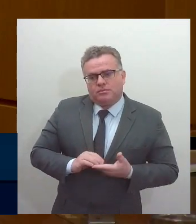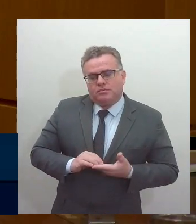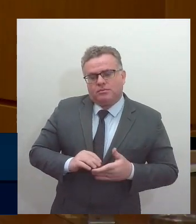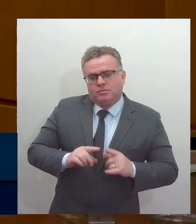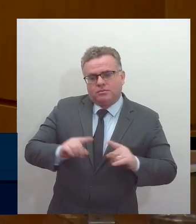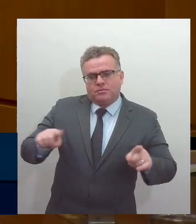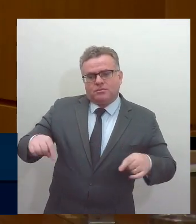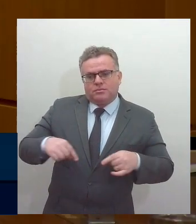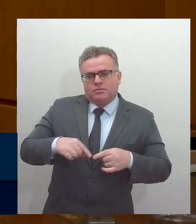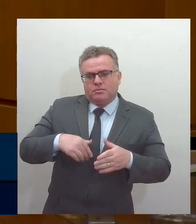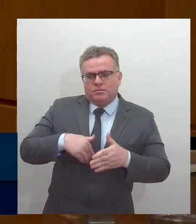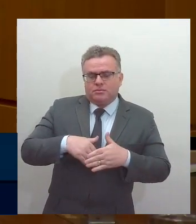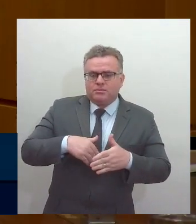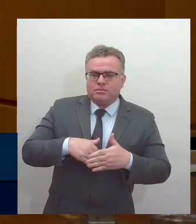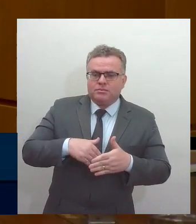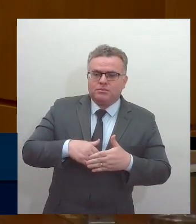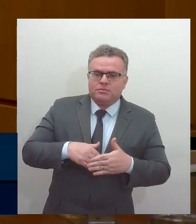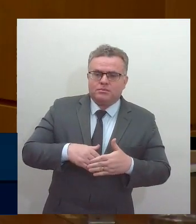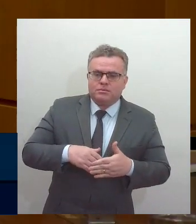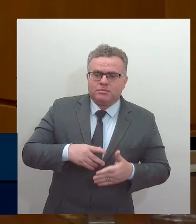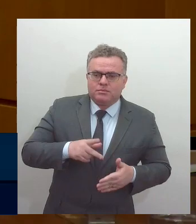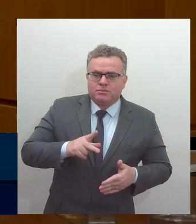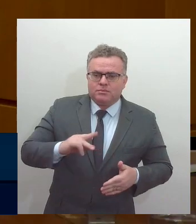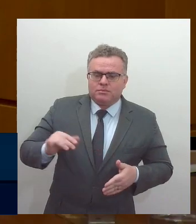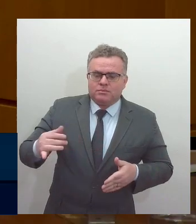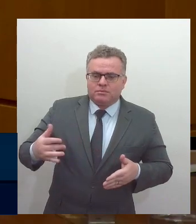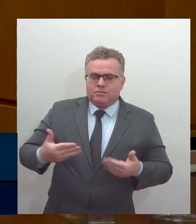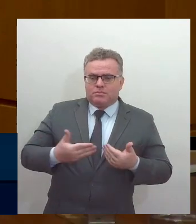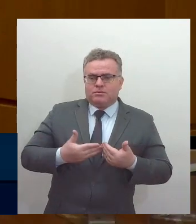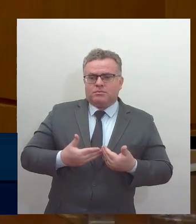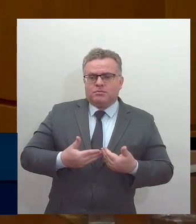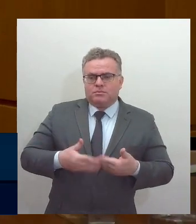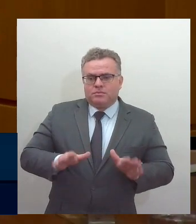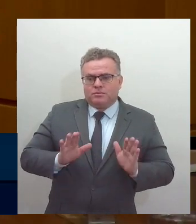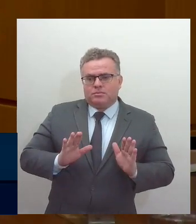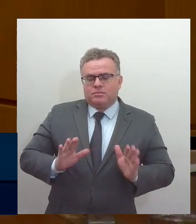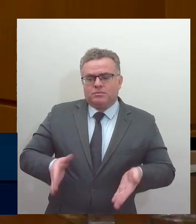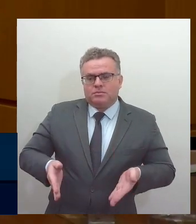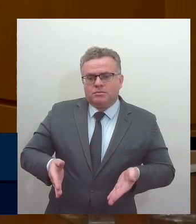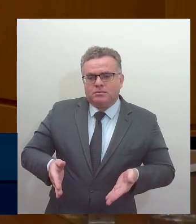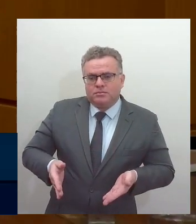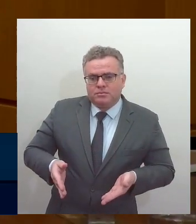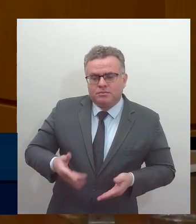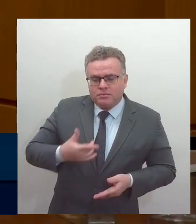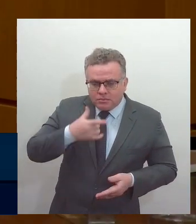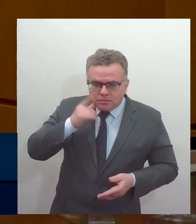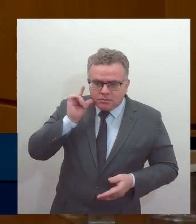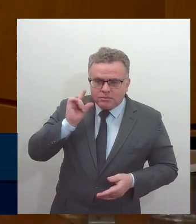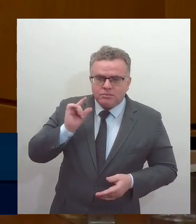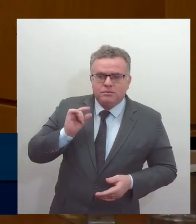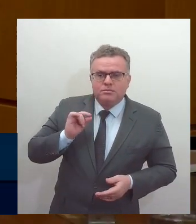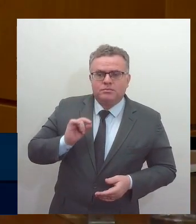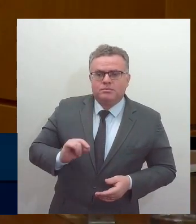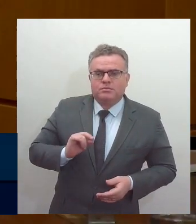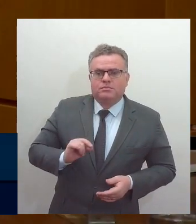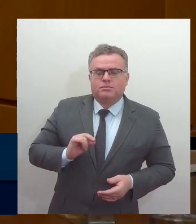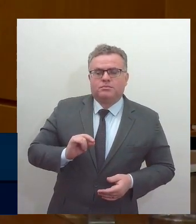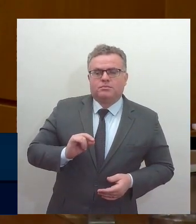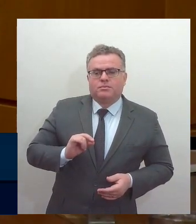sendo entregue no dia de ontem, ela iria servir não só